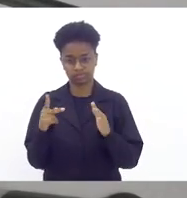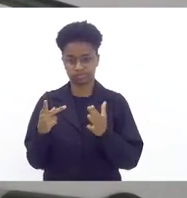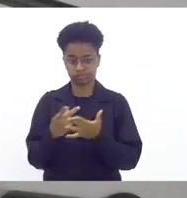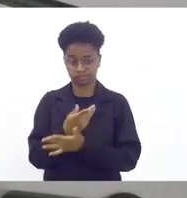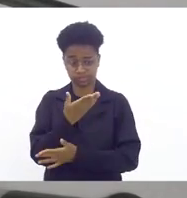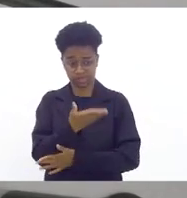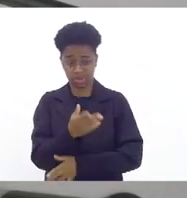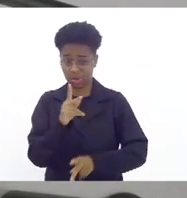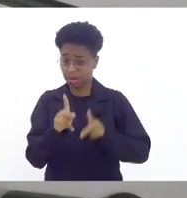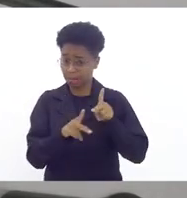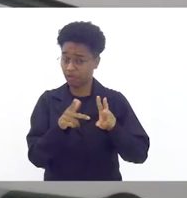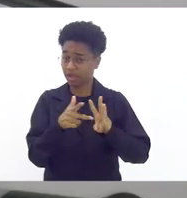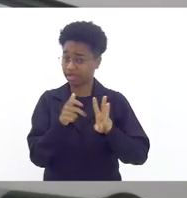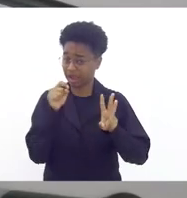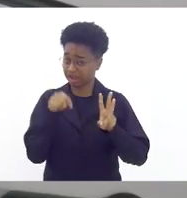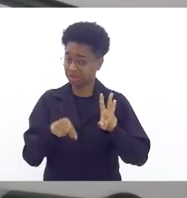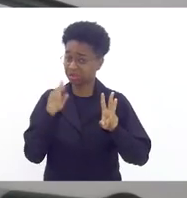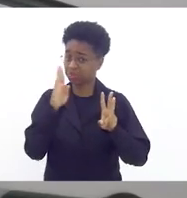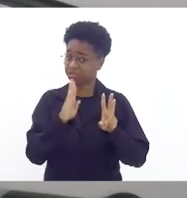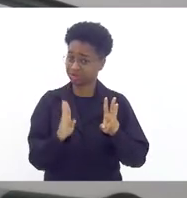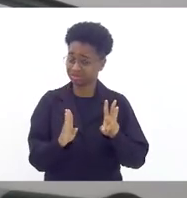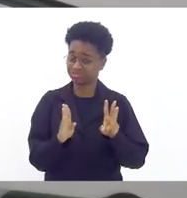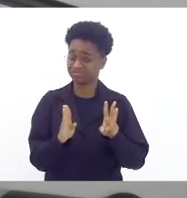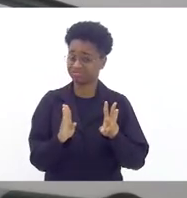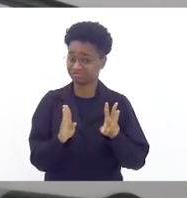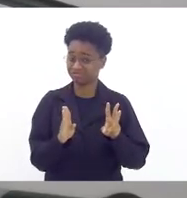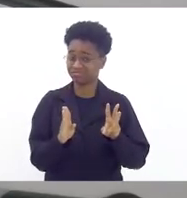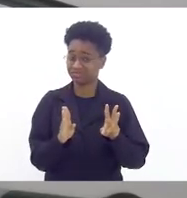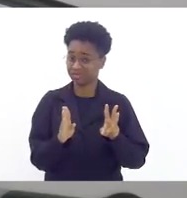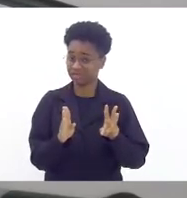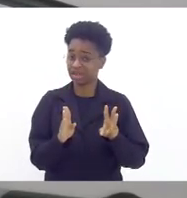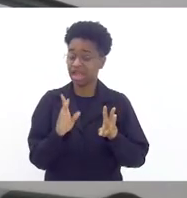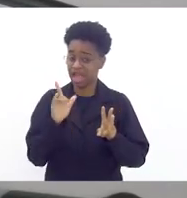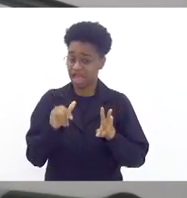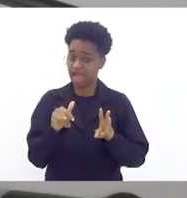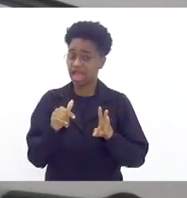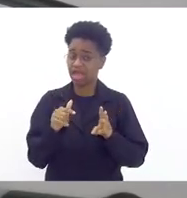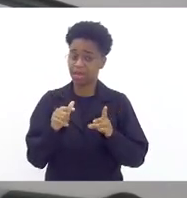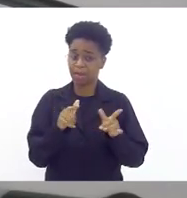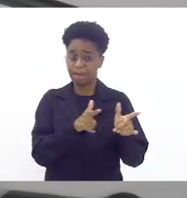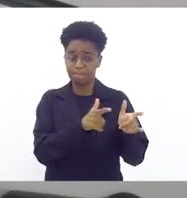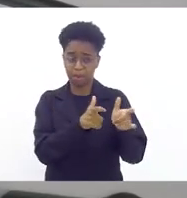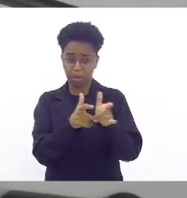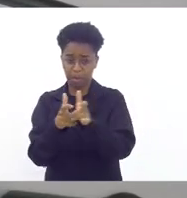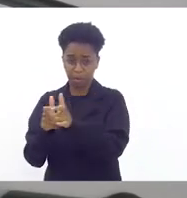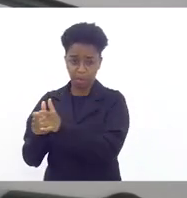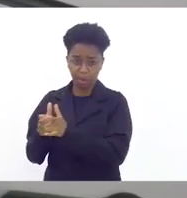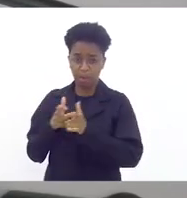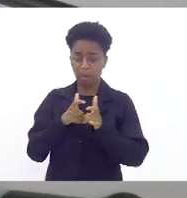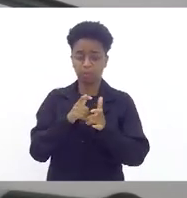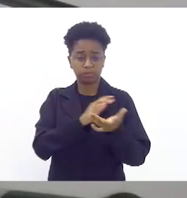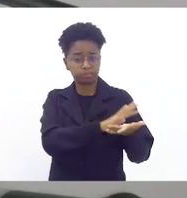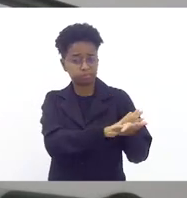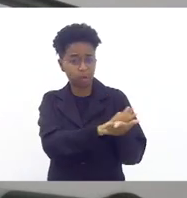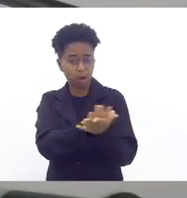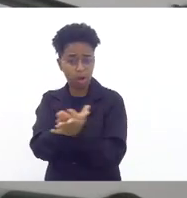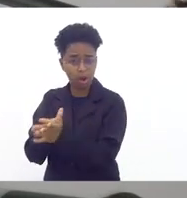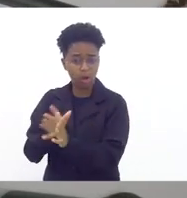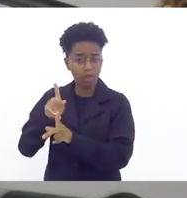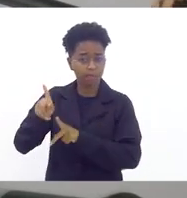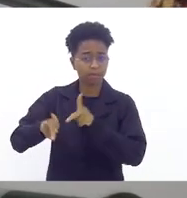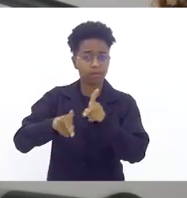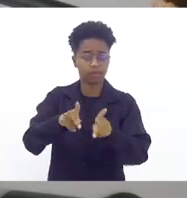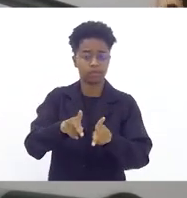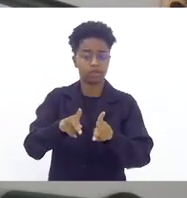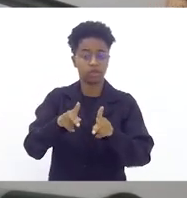indígenas no nosso país é etnocídio, é o extermínio do ponto